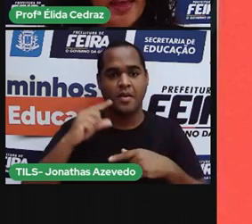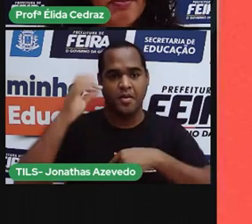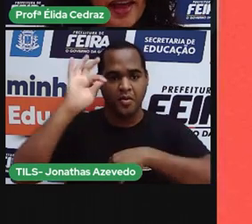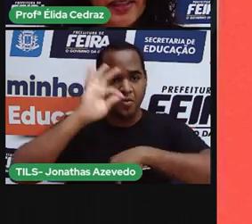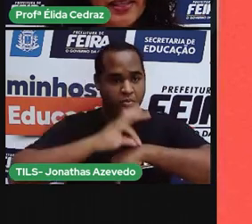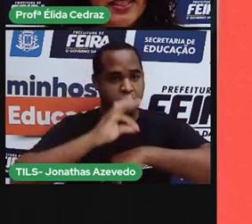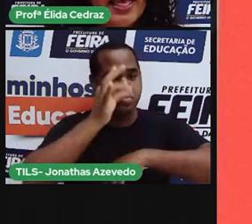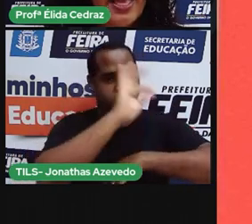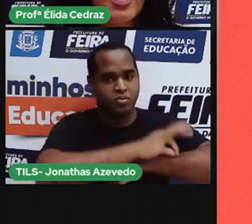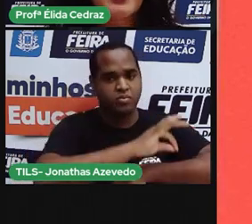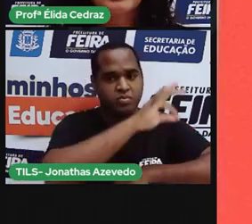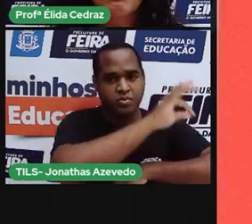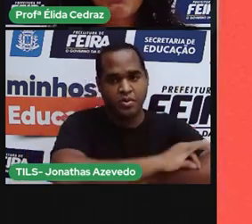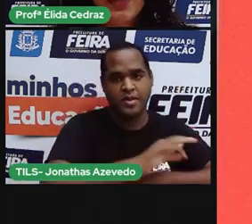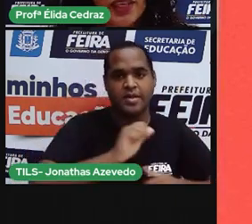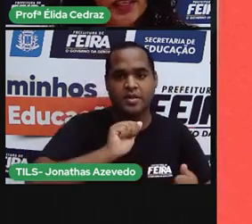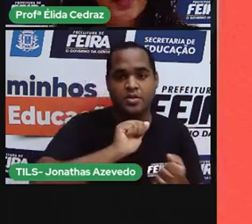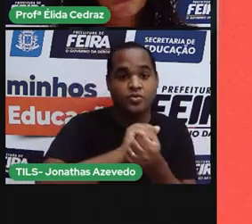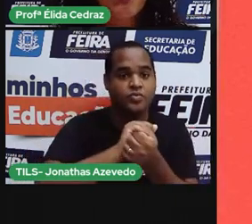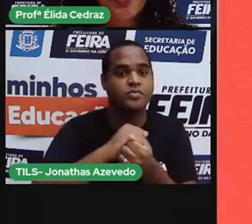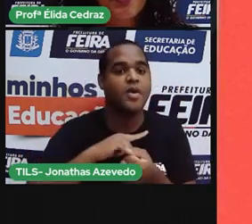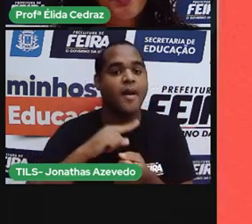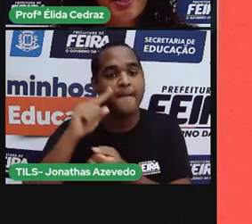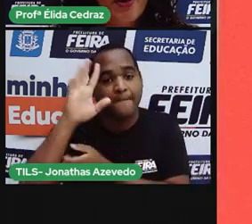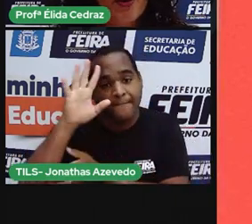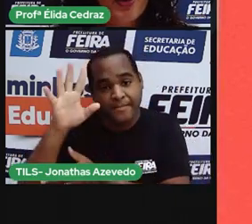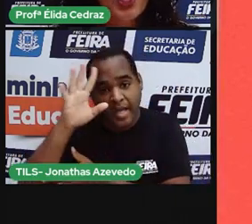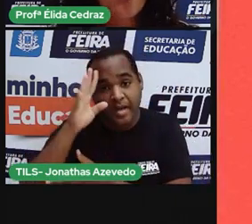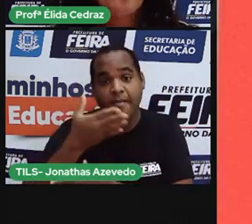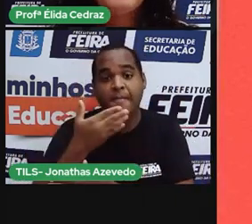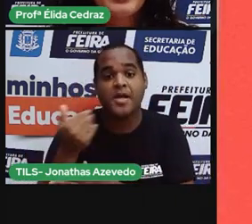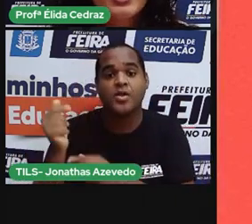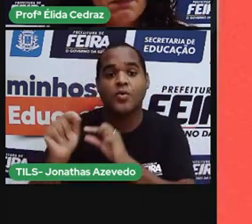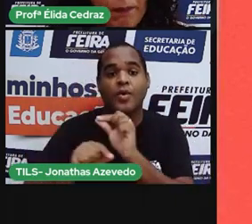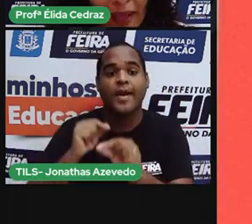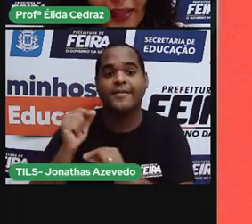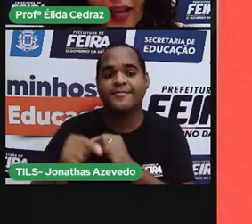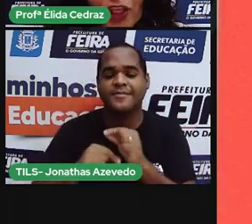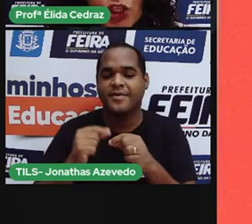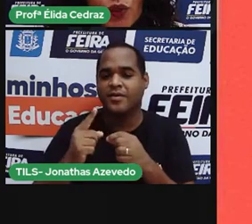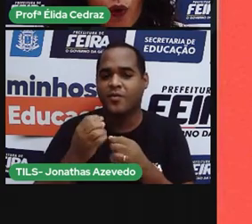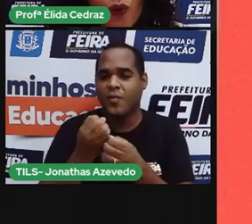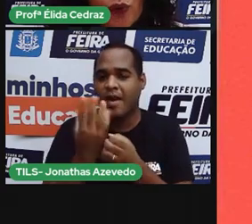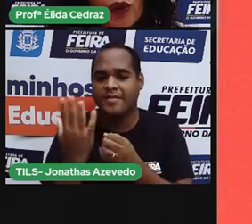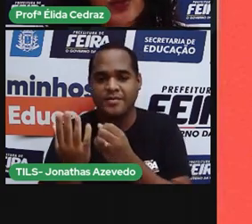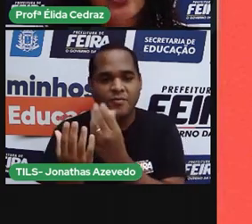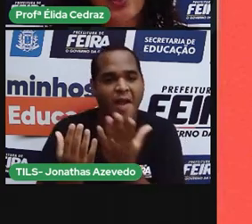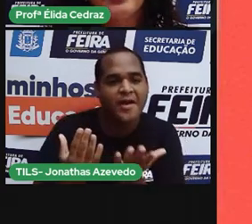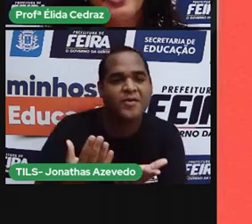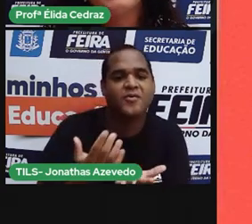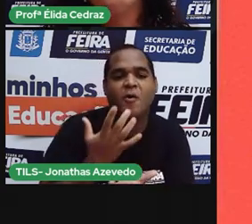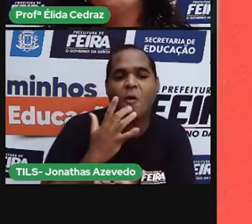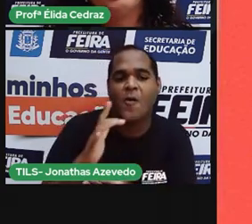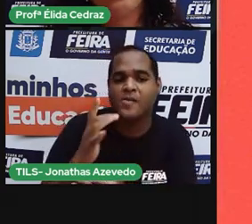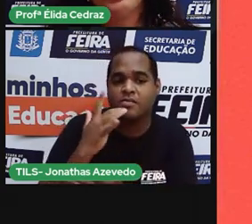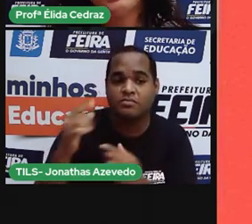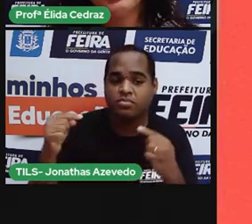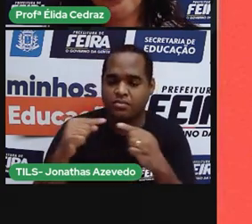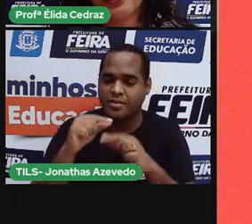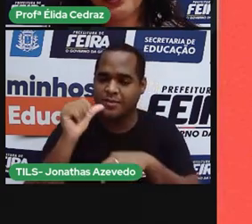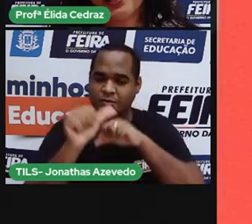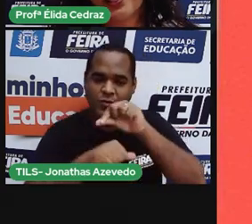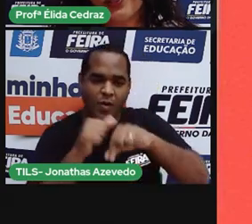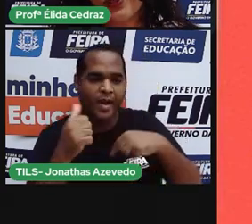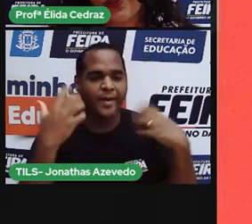muito levadas, adivinhe quem foi melhor. Quantas pétalas de ouro tornaram a